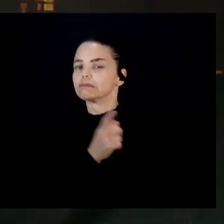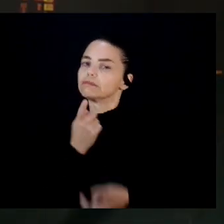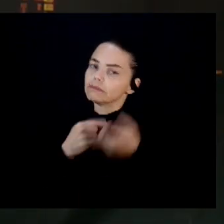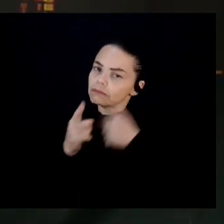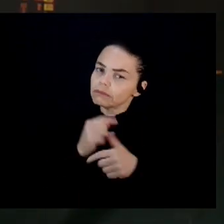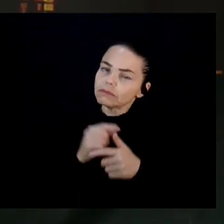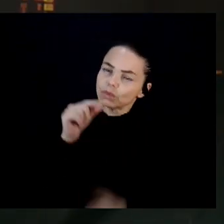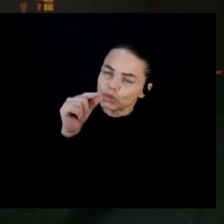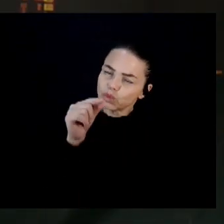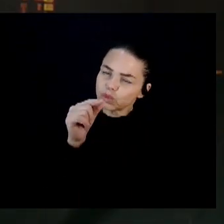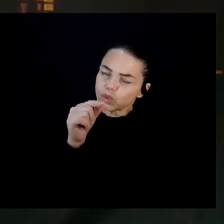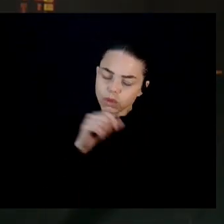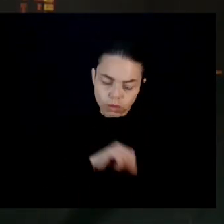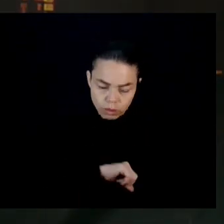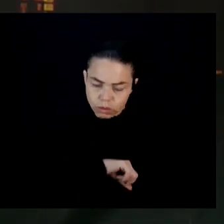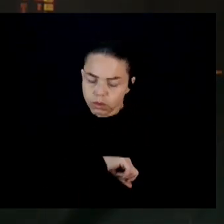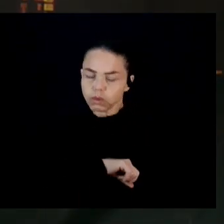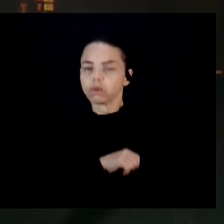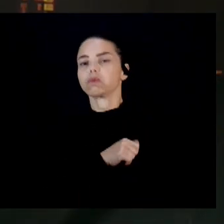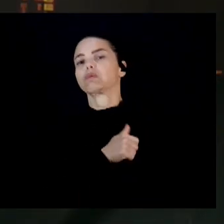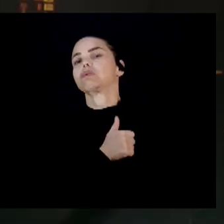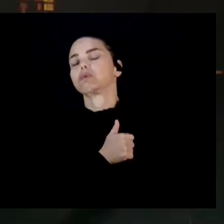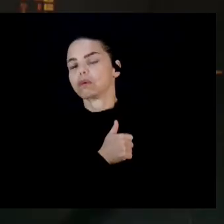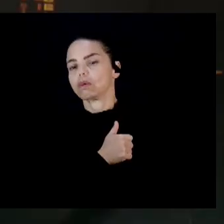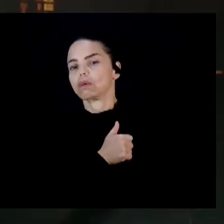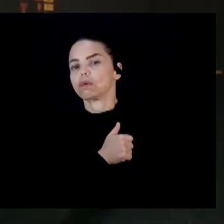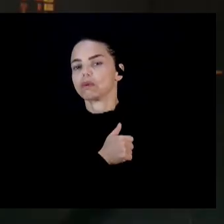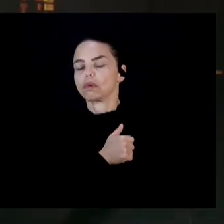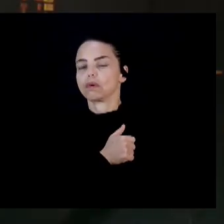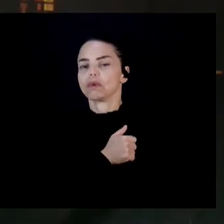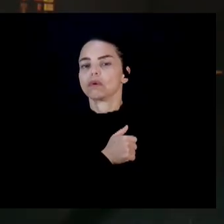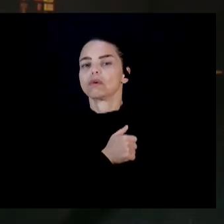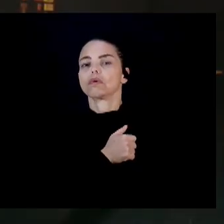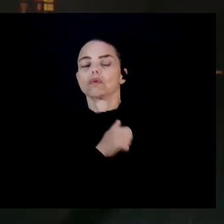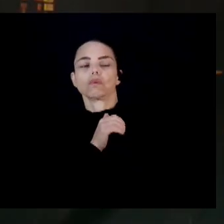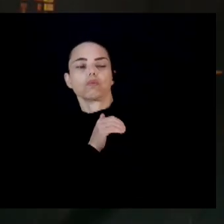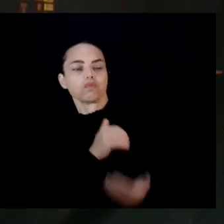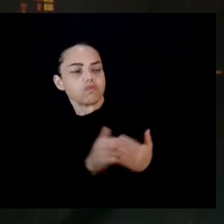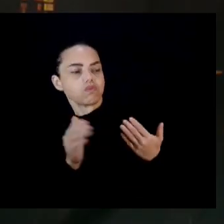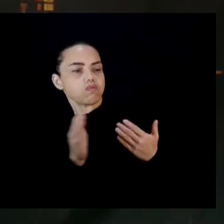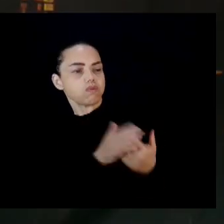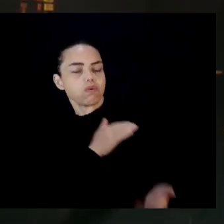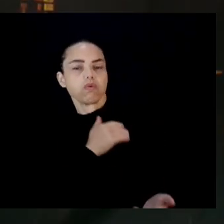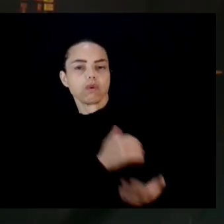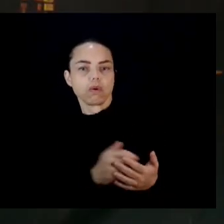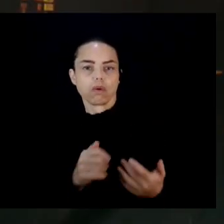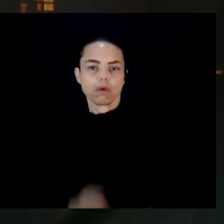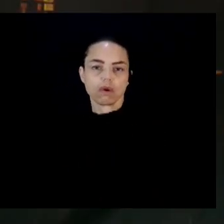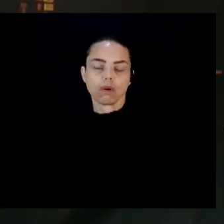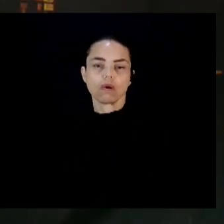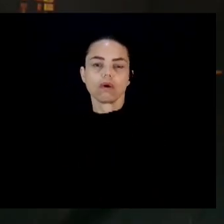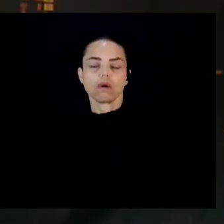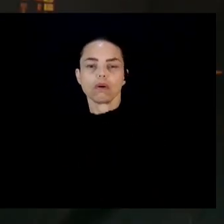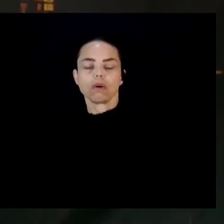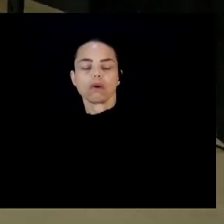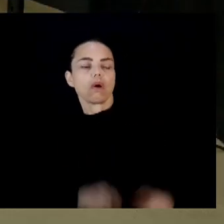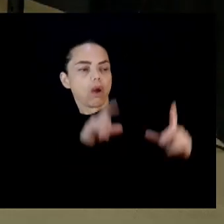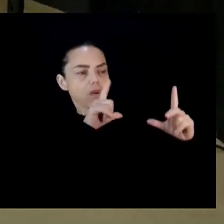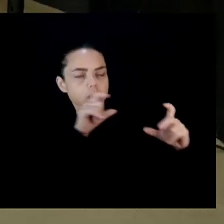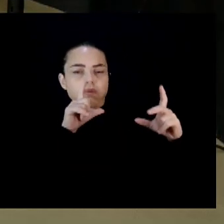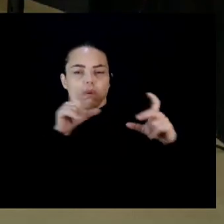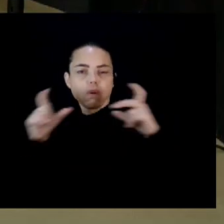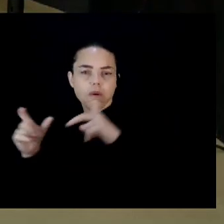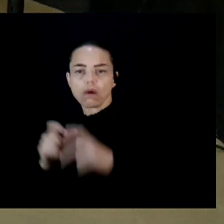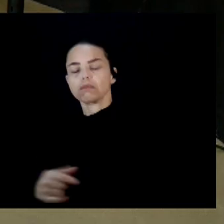de autoestima que ela tem para ela dizer, independente de quanta foto é tirada por aqui,